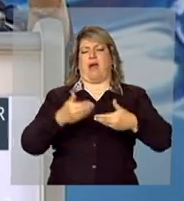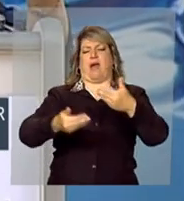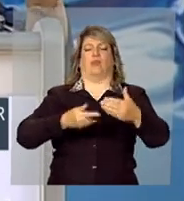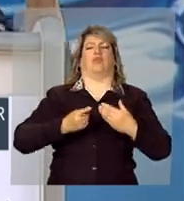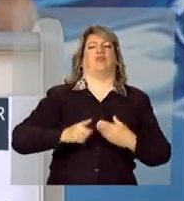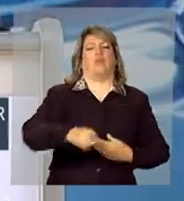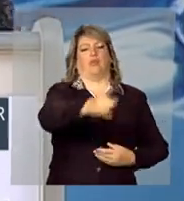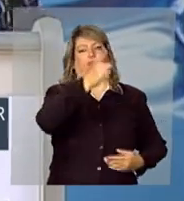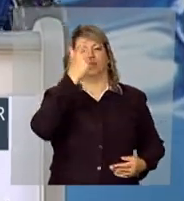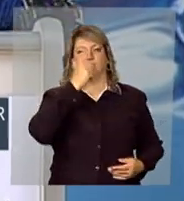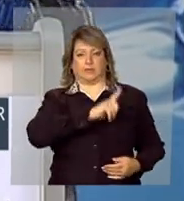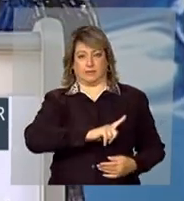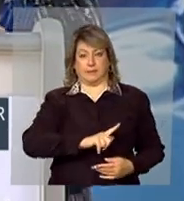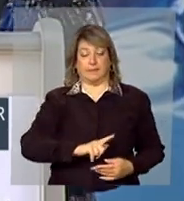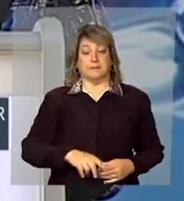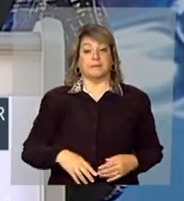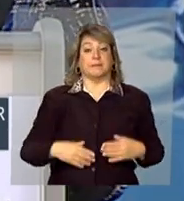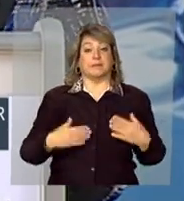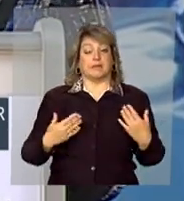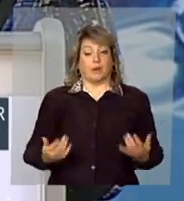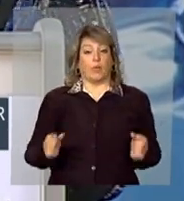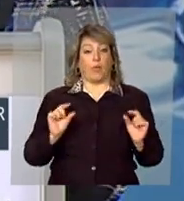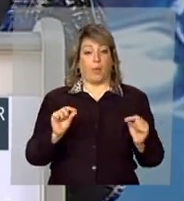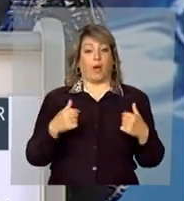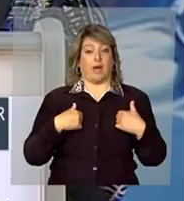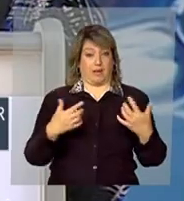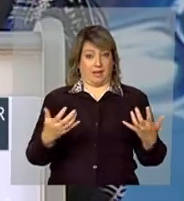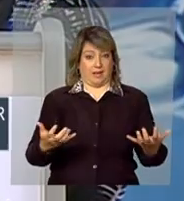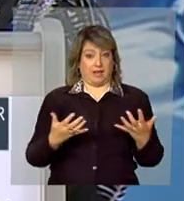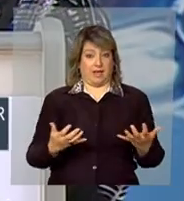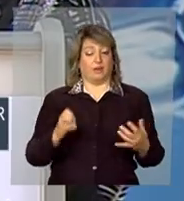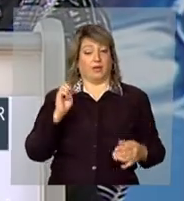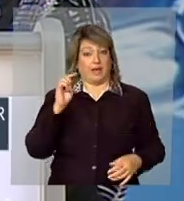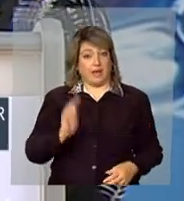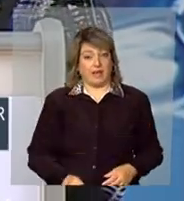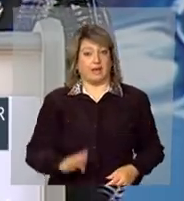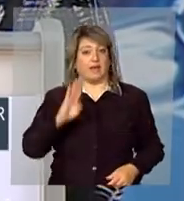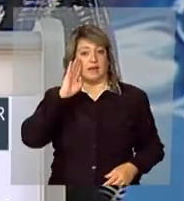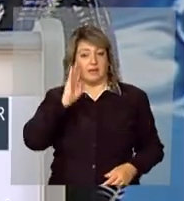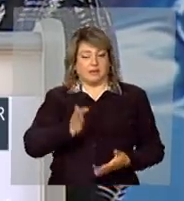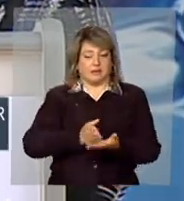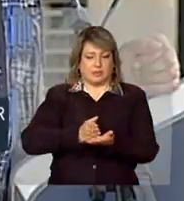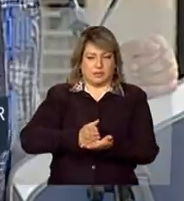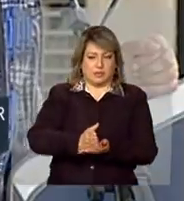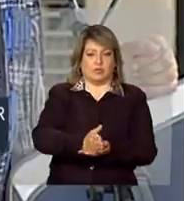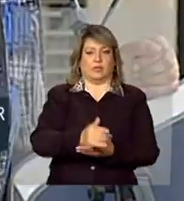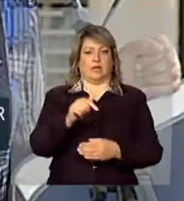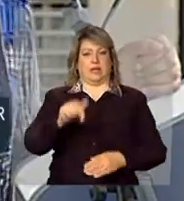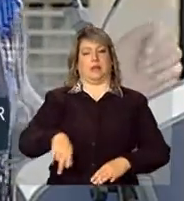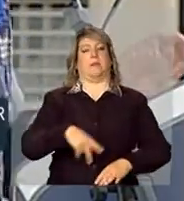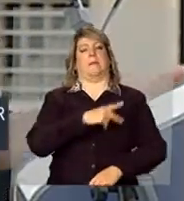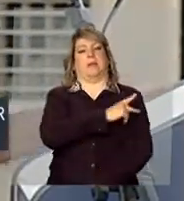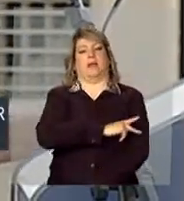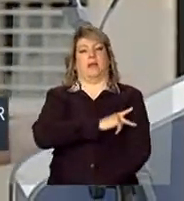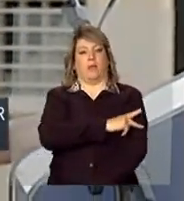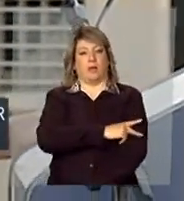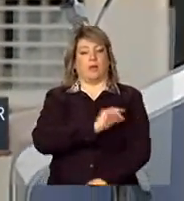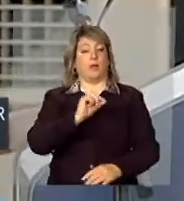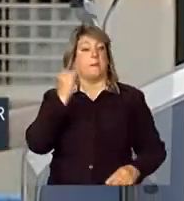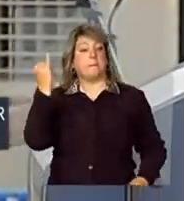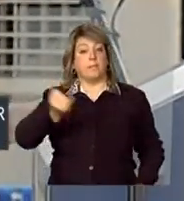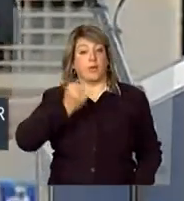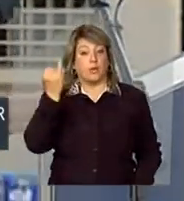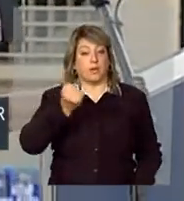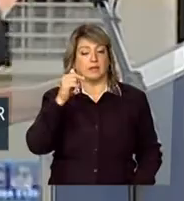mais longe. E o que eu quero, governador, é ir muito mais longe aqui no Piauí, pela importância